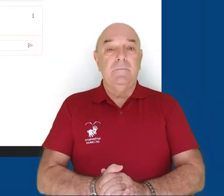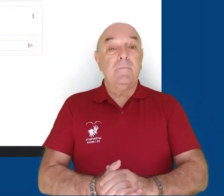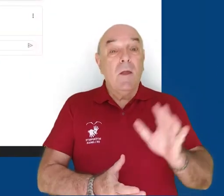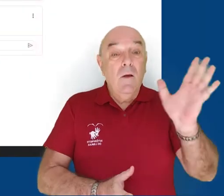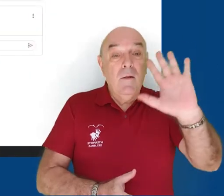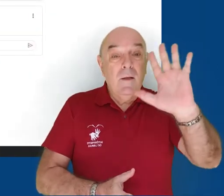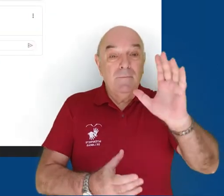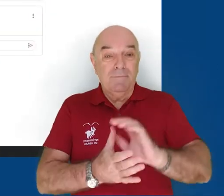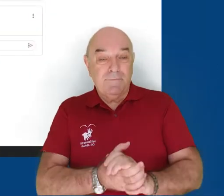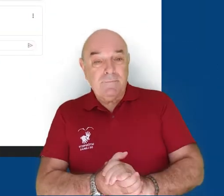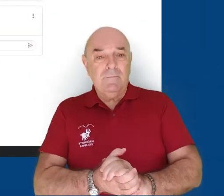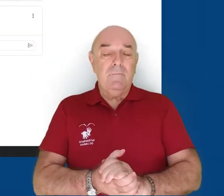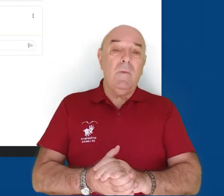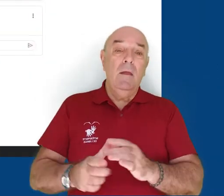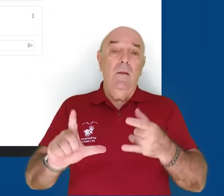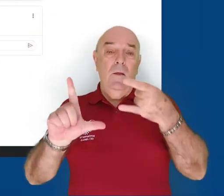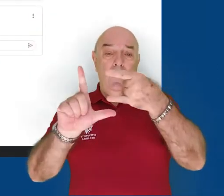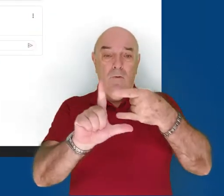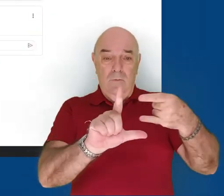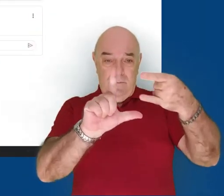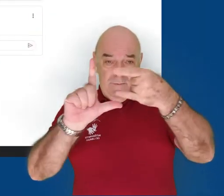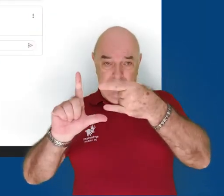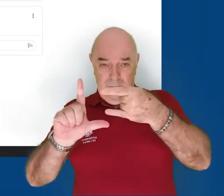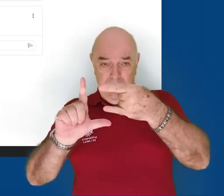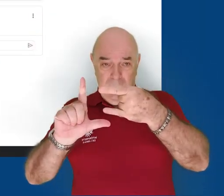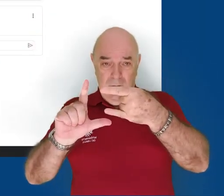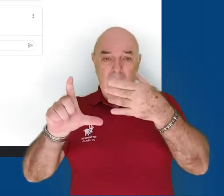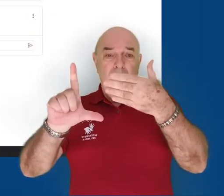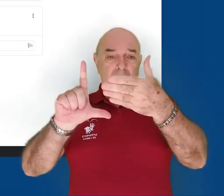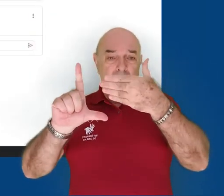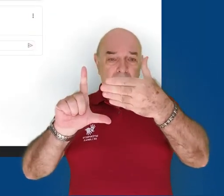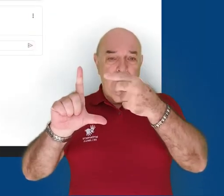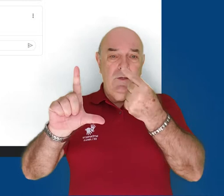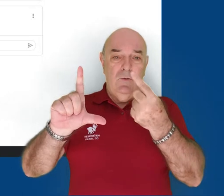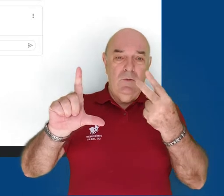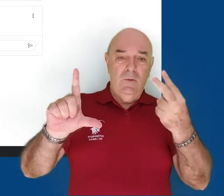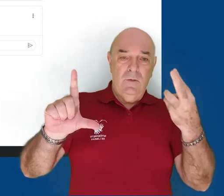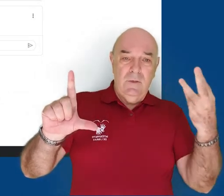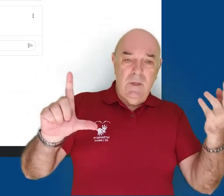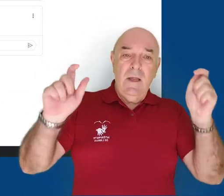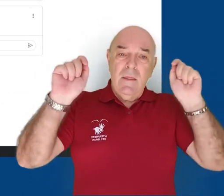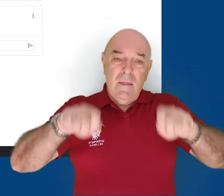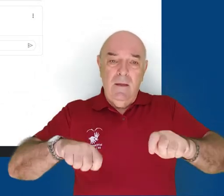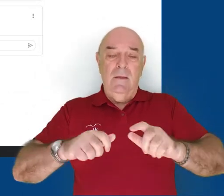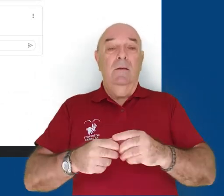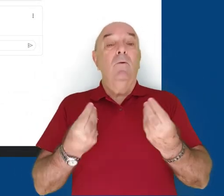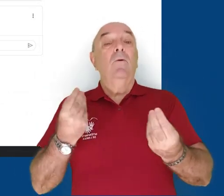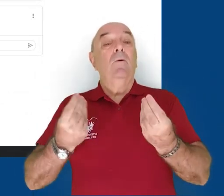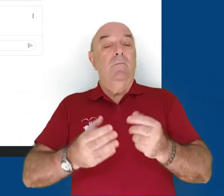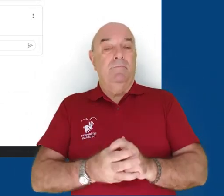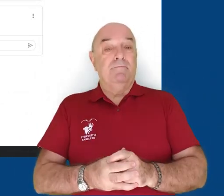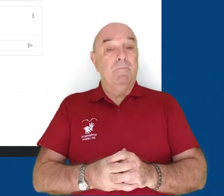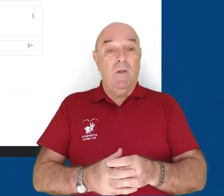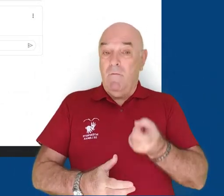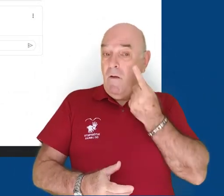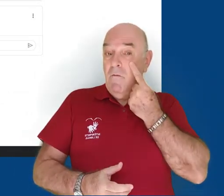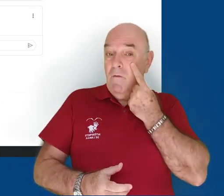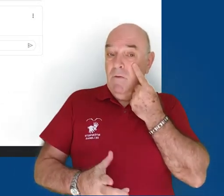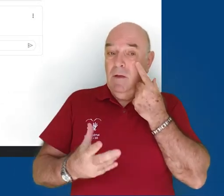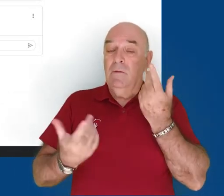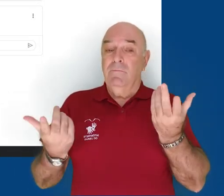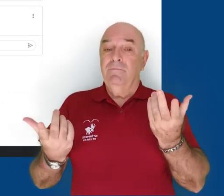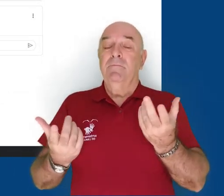o Olá é possível entrar em mais de uma videoconferência do Google Meet ao mesmo tempo hoje vamos